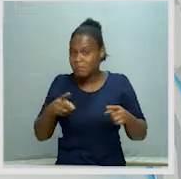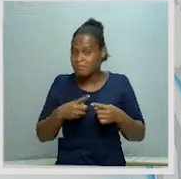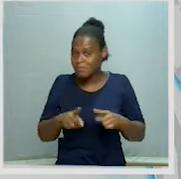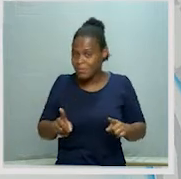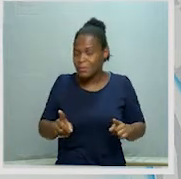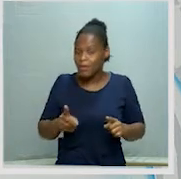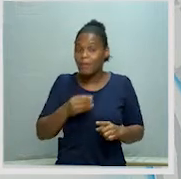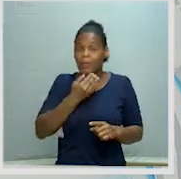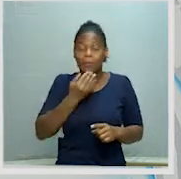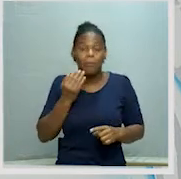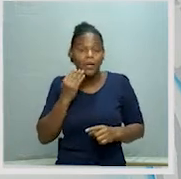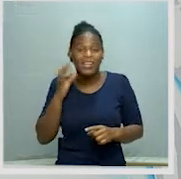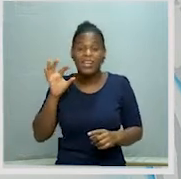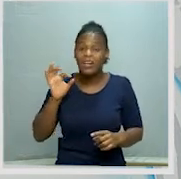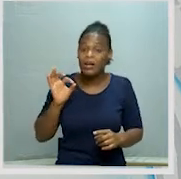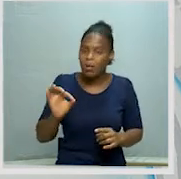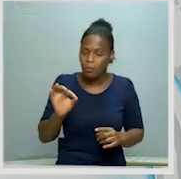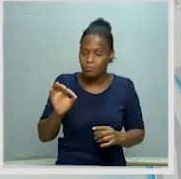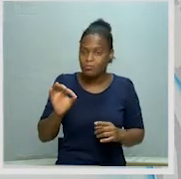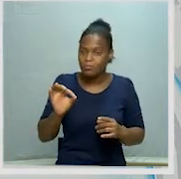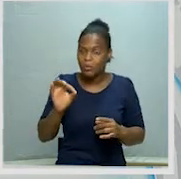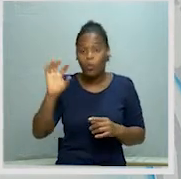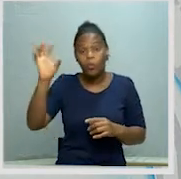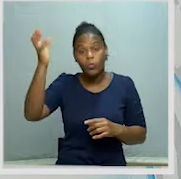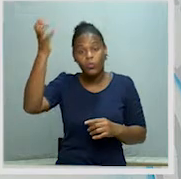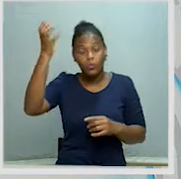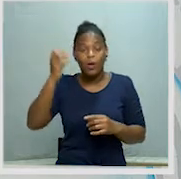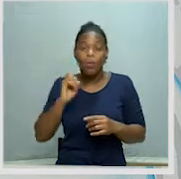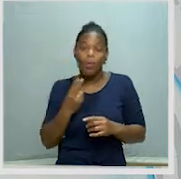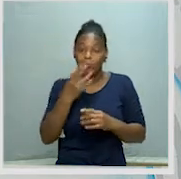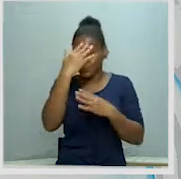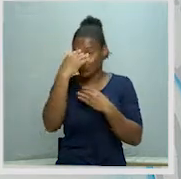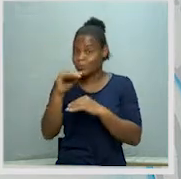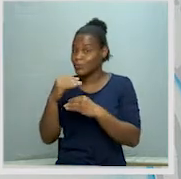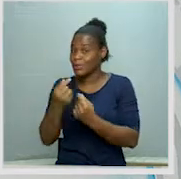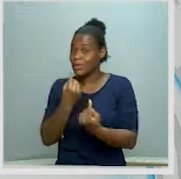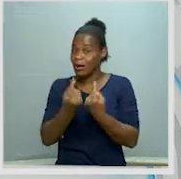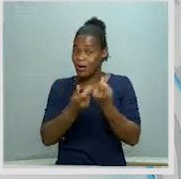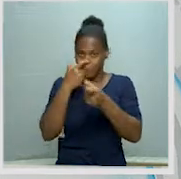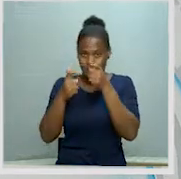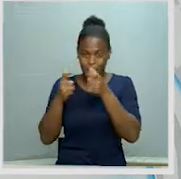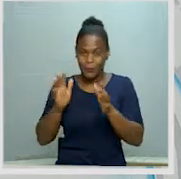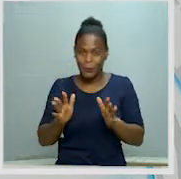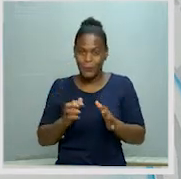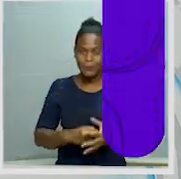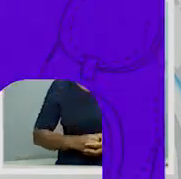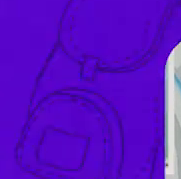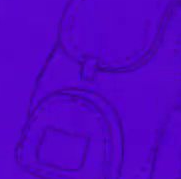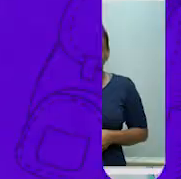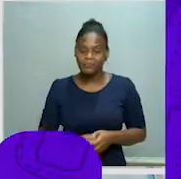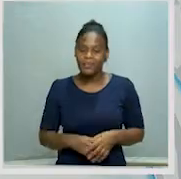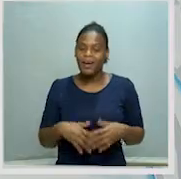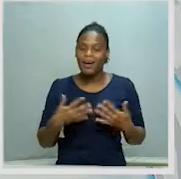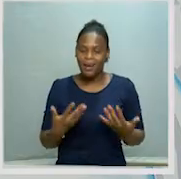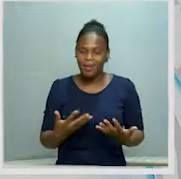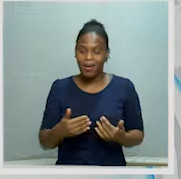comunidade, dependendo do grau de cultura ou de educação de cada pessoa.